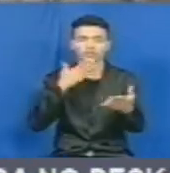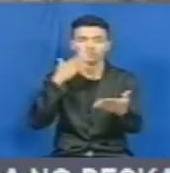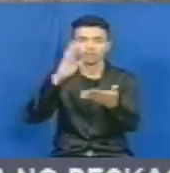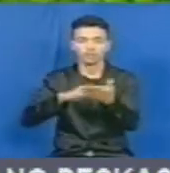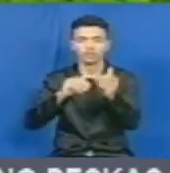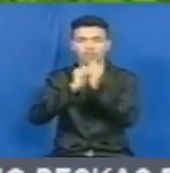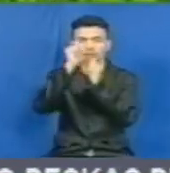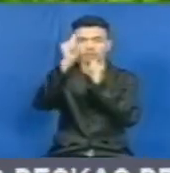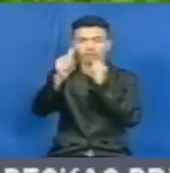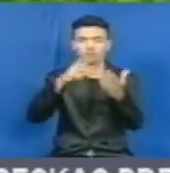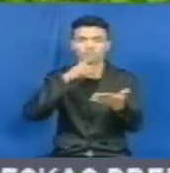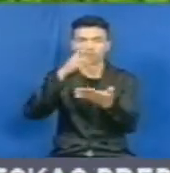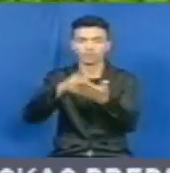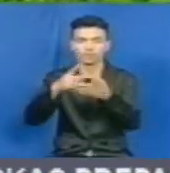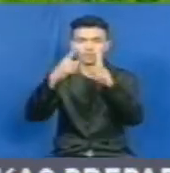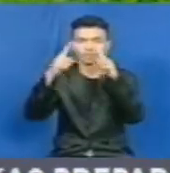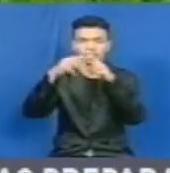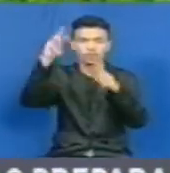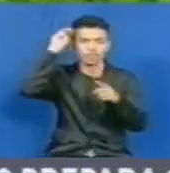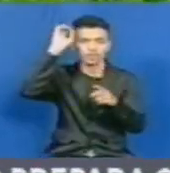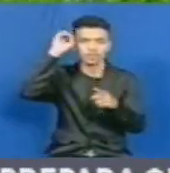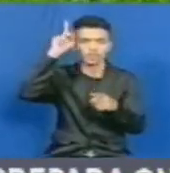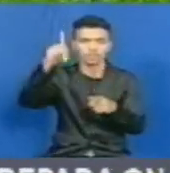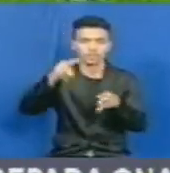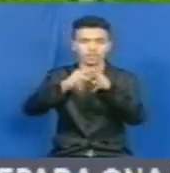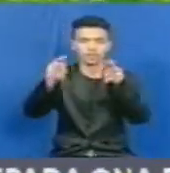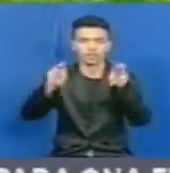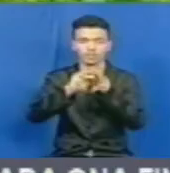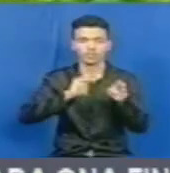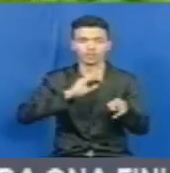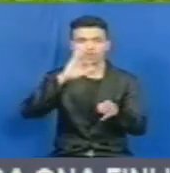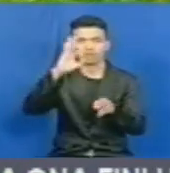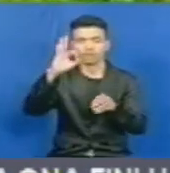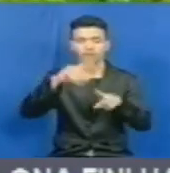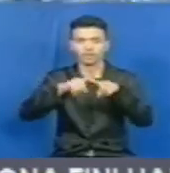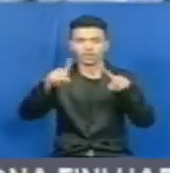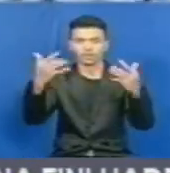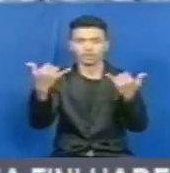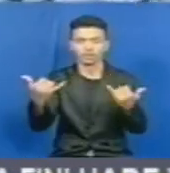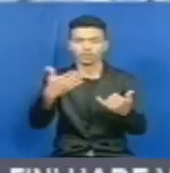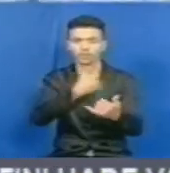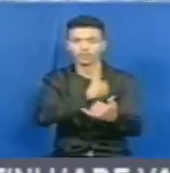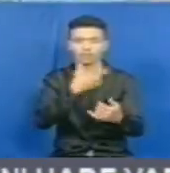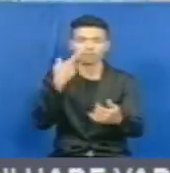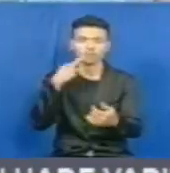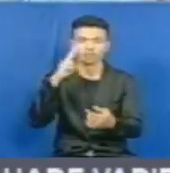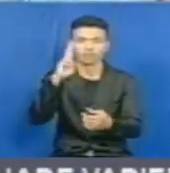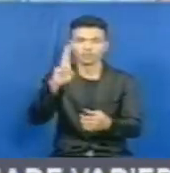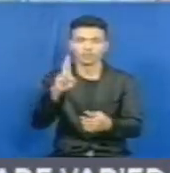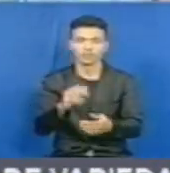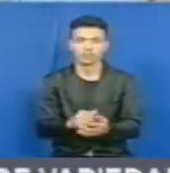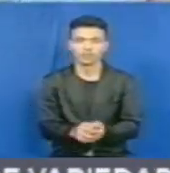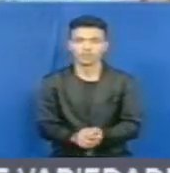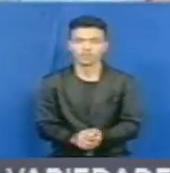Hatona pedido ba serviço obras públicas município Manufahi, me be to agora la ia resposta. Ia